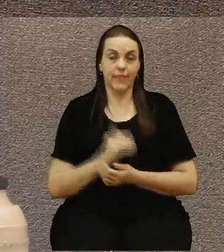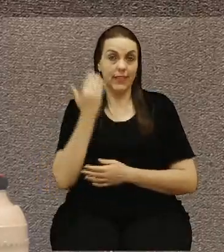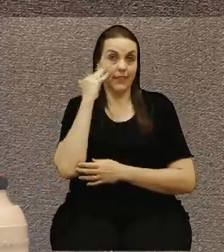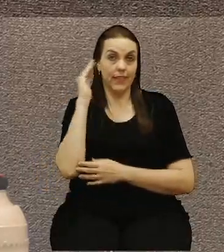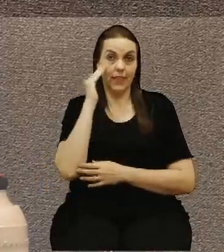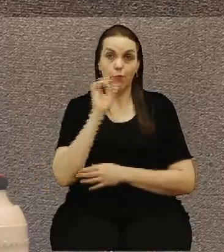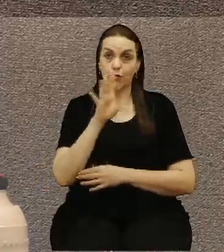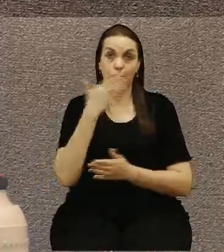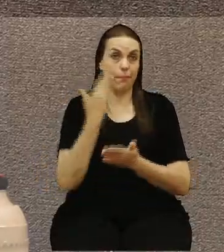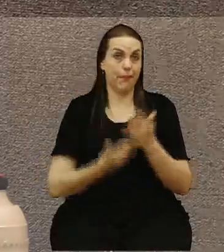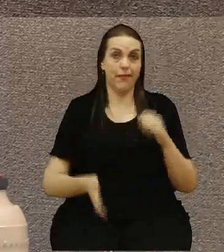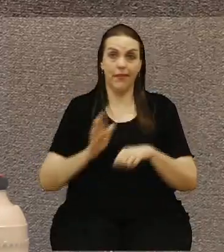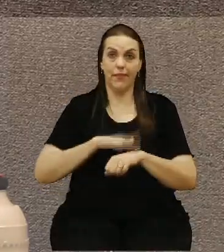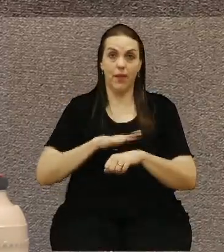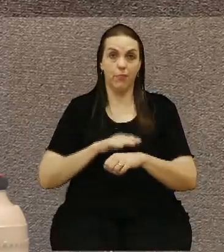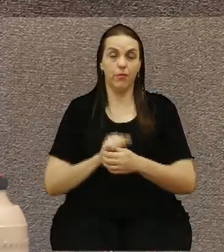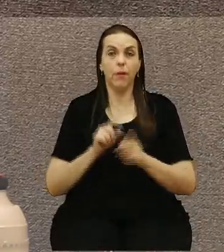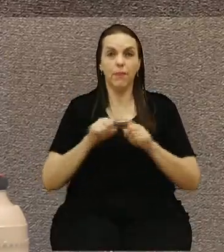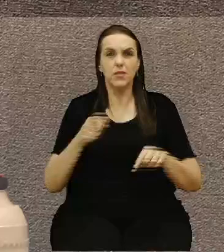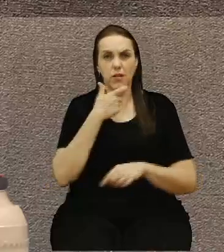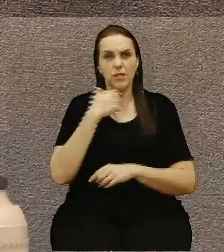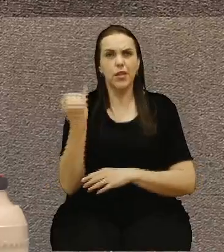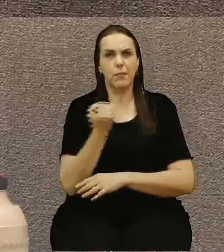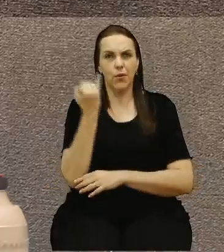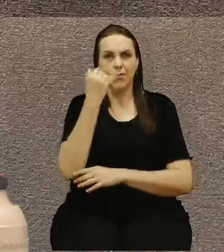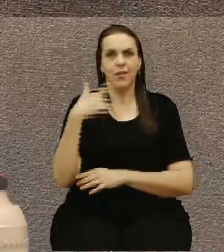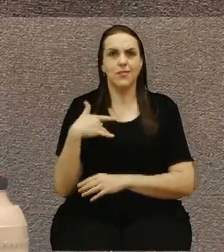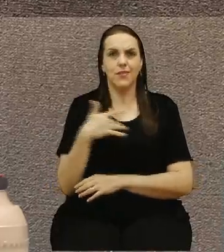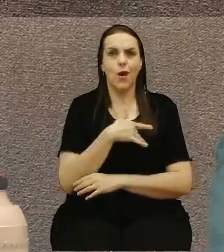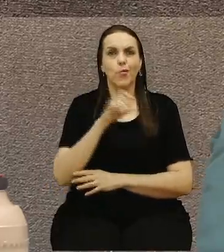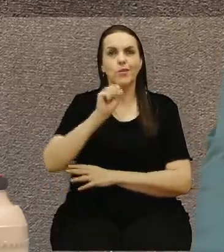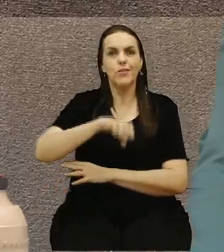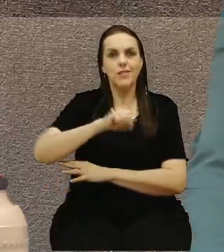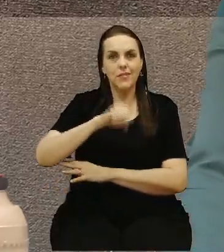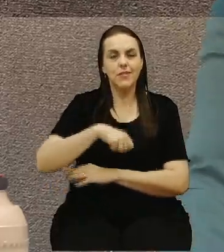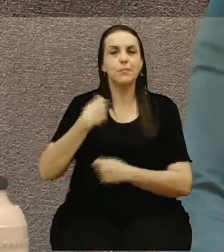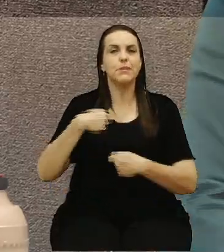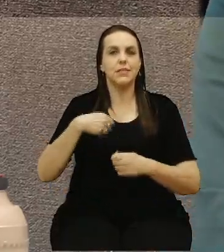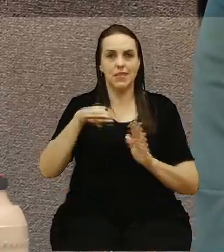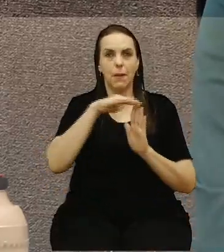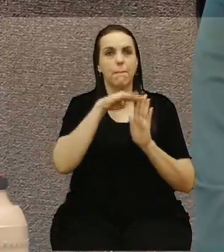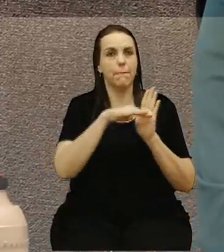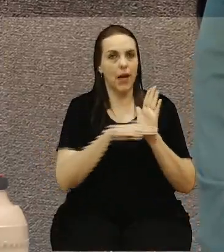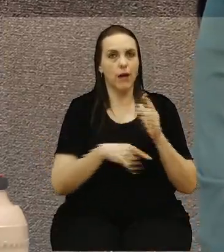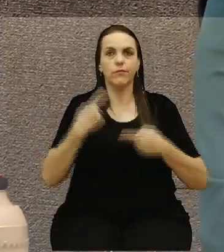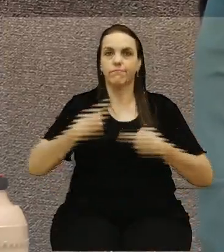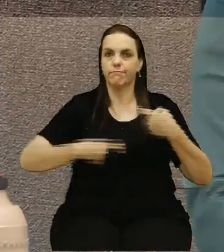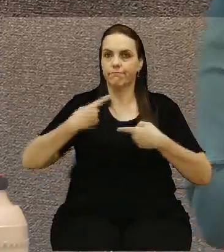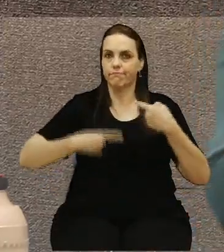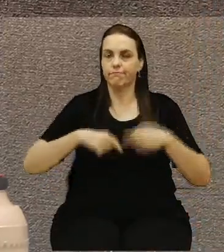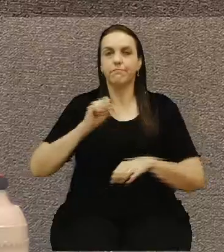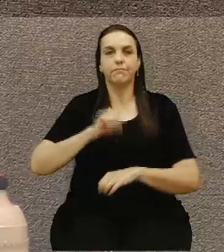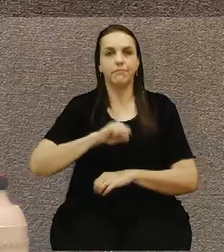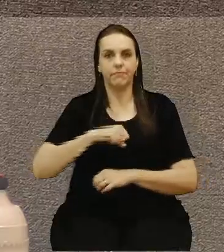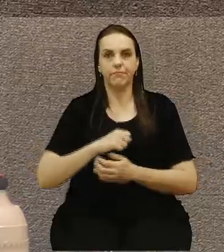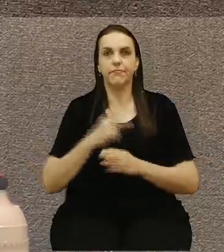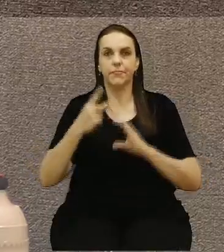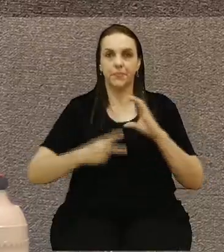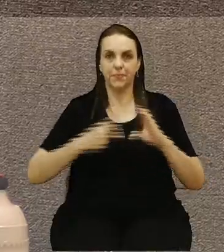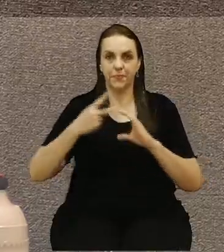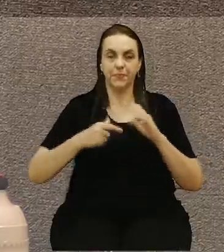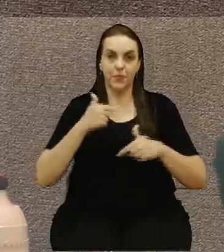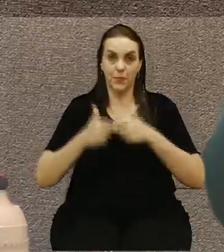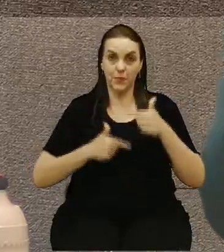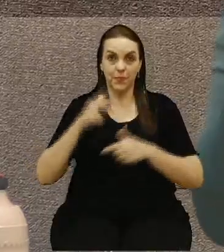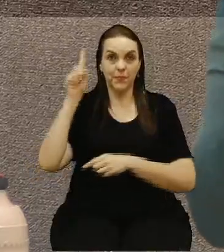só perda de tempo. Mas nesse caso acho importante, acho que a saúde, sim, sempre tem que pautar as nossas discussões aqui nessa casa, o nosso trabalho